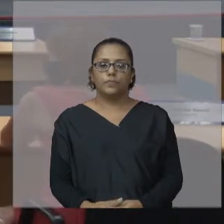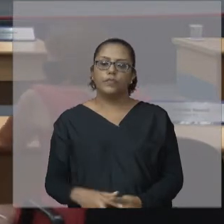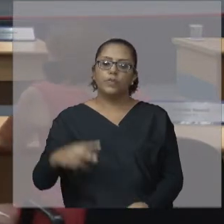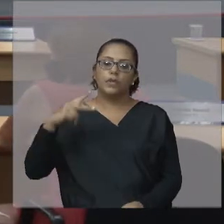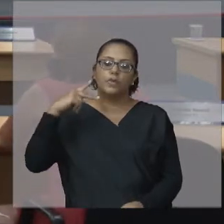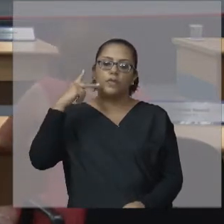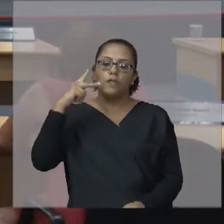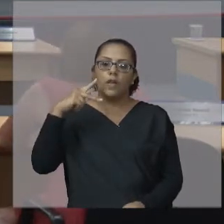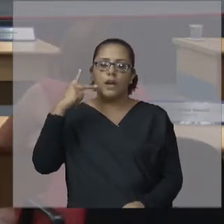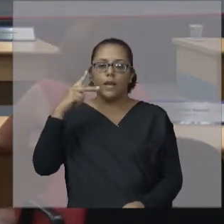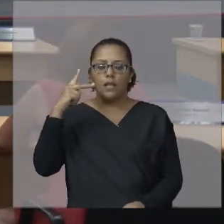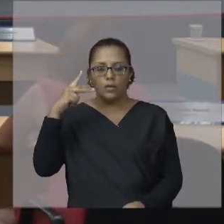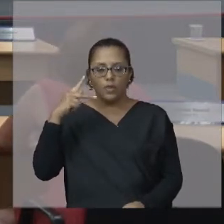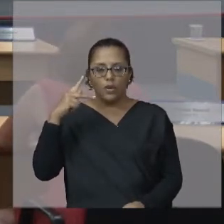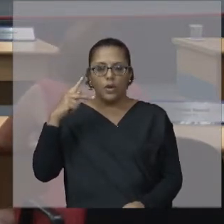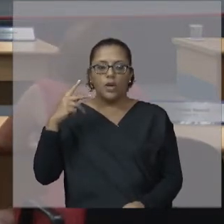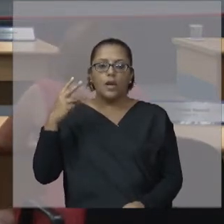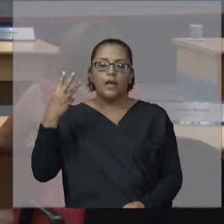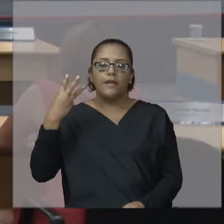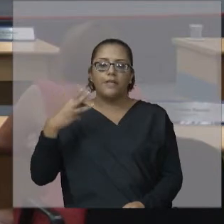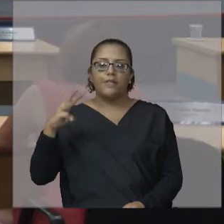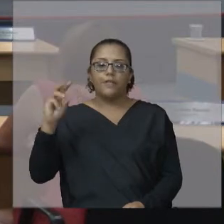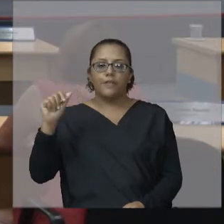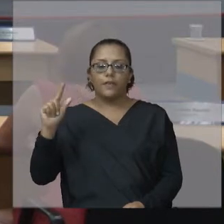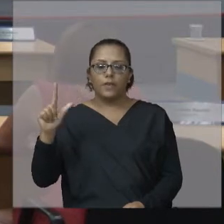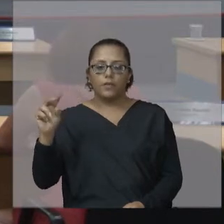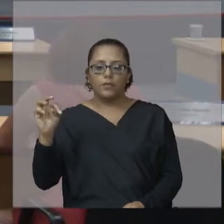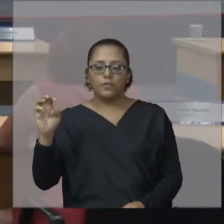Vereador Walter Hayashi.